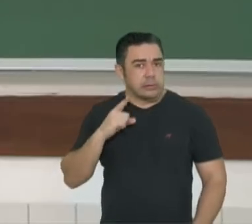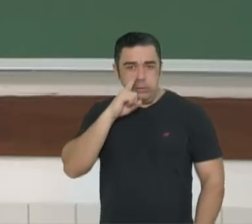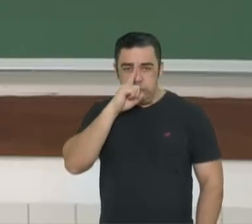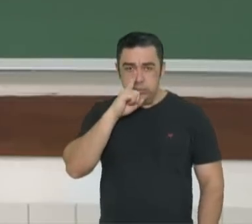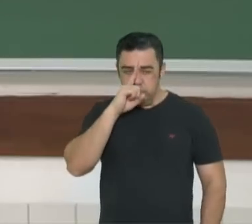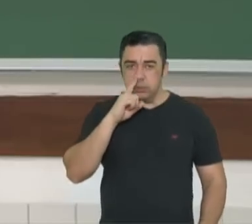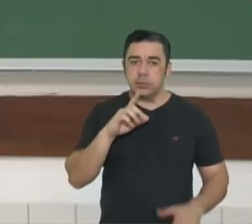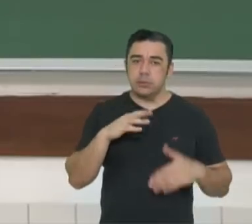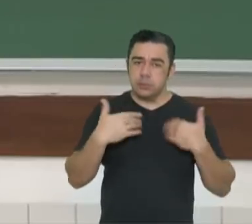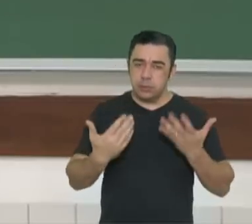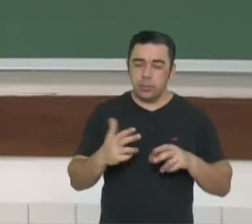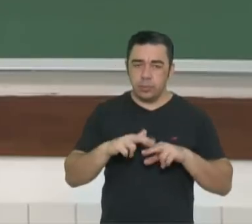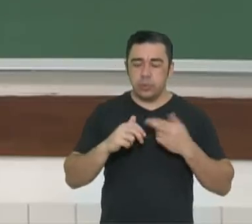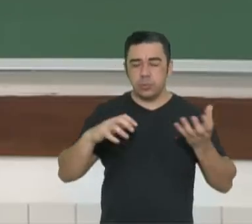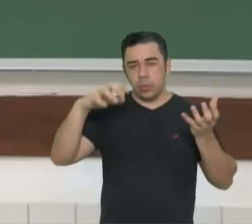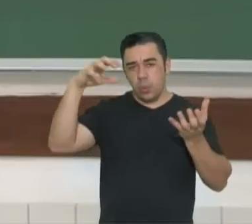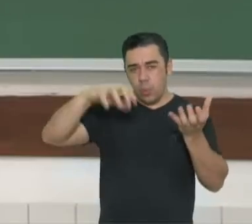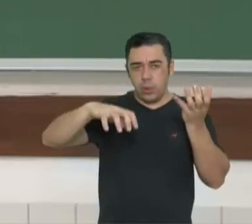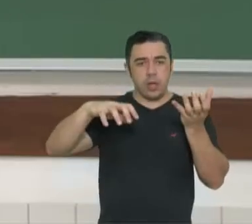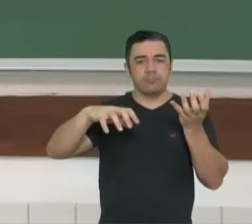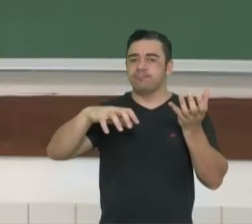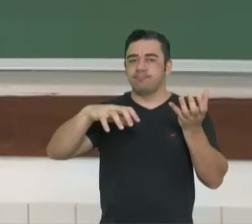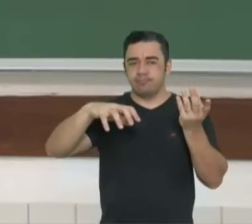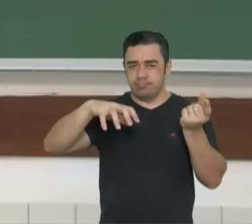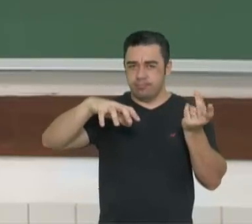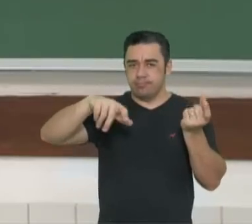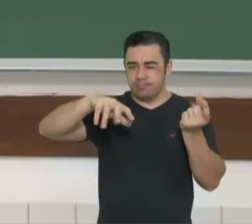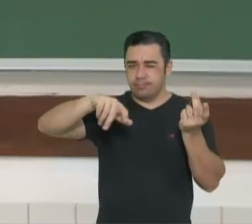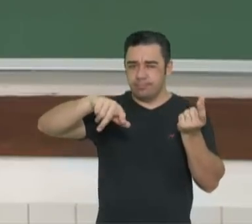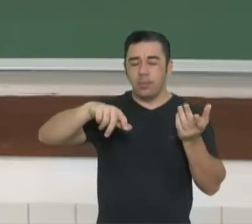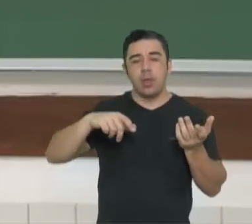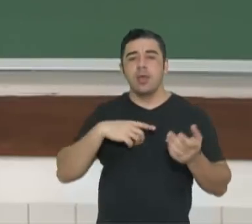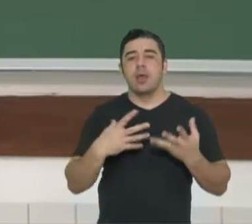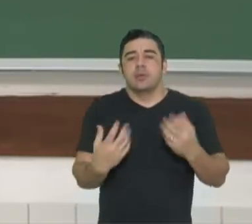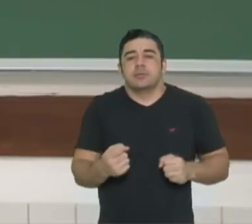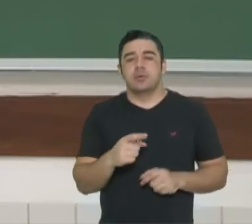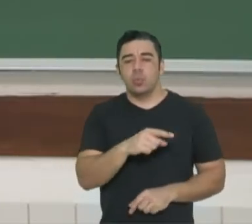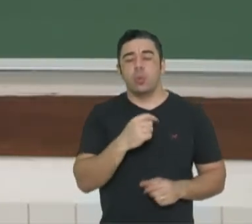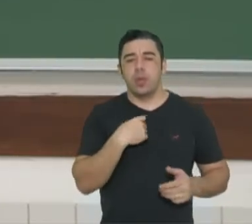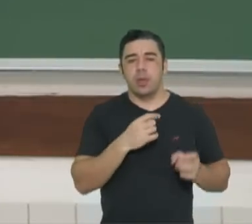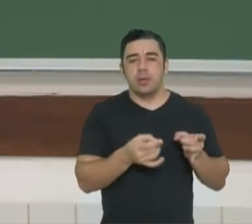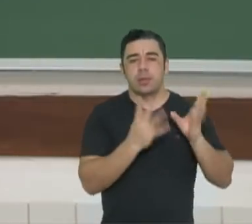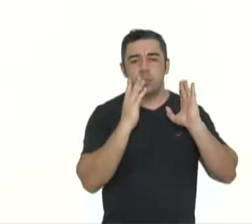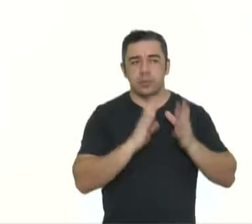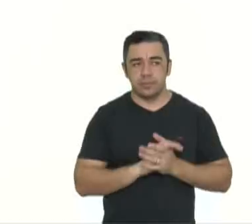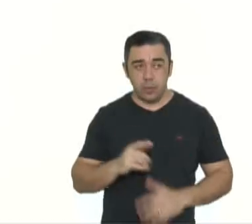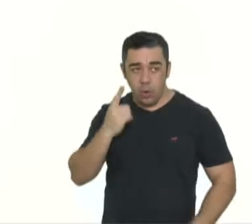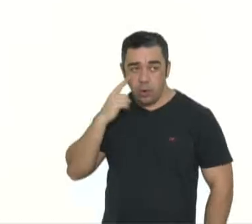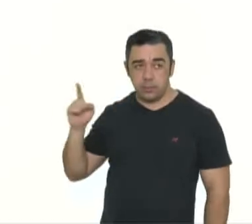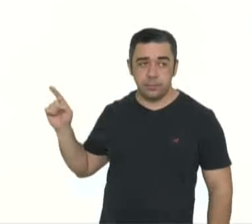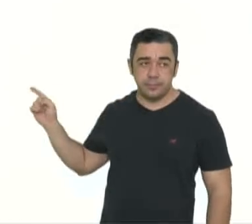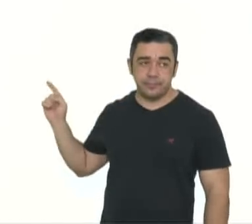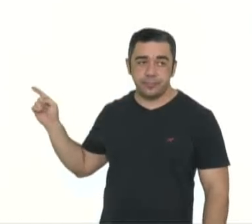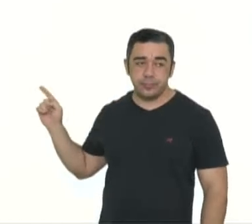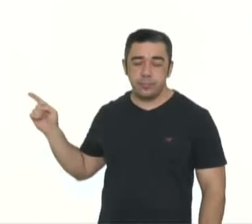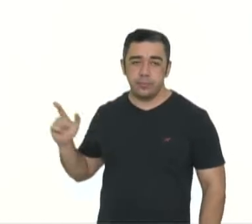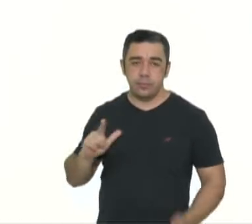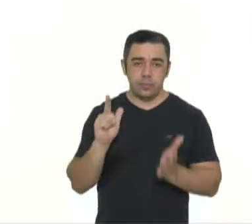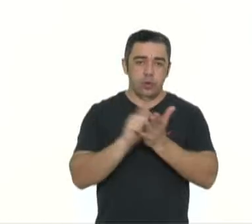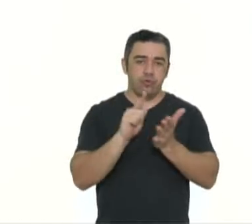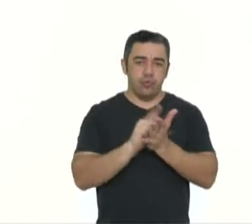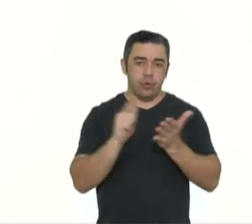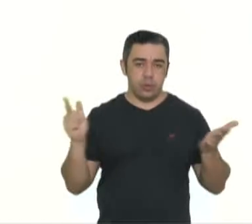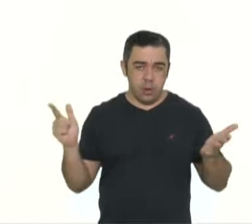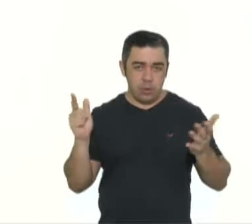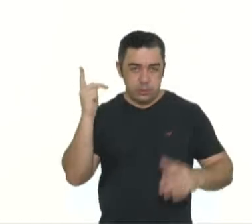o Congresso então aceitou tranquilamente a renúncia do Jânio Quadros. Aqui você tem a manchete do jornal